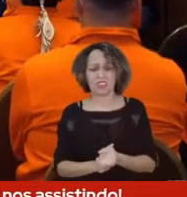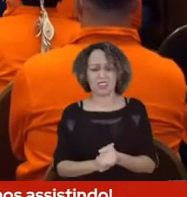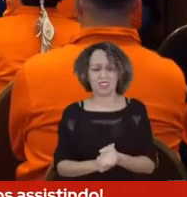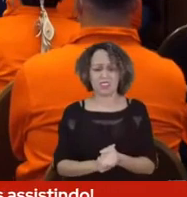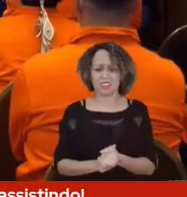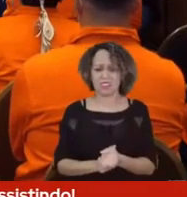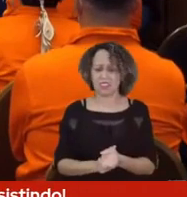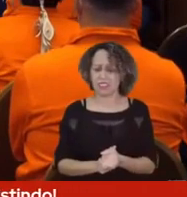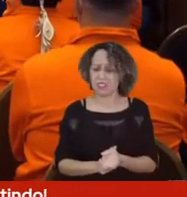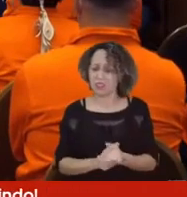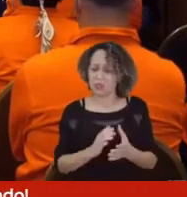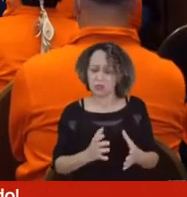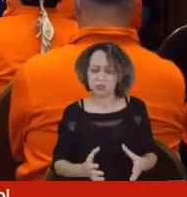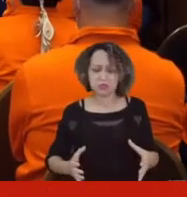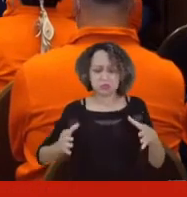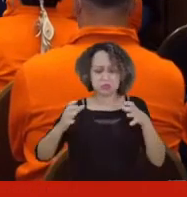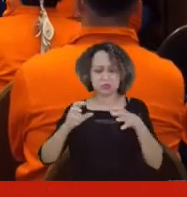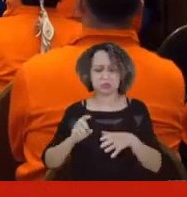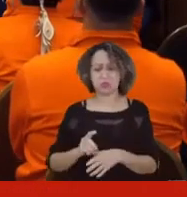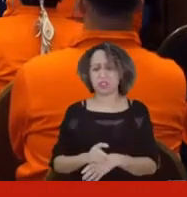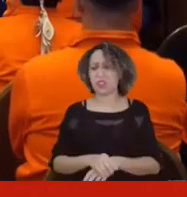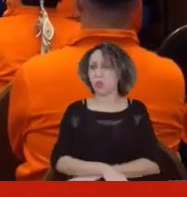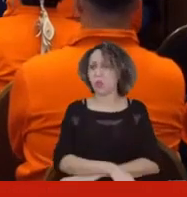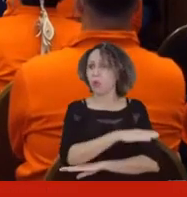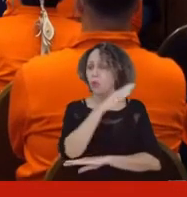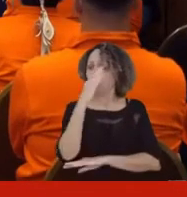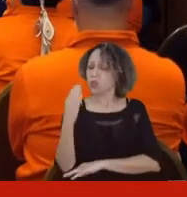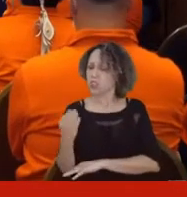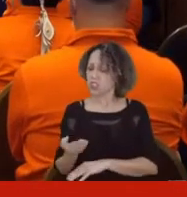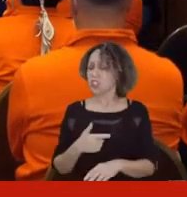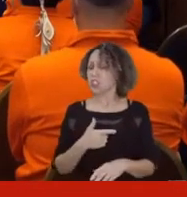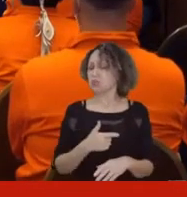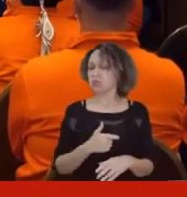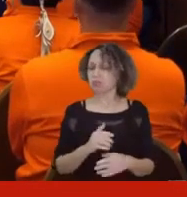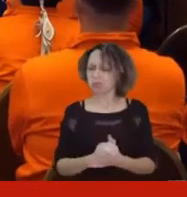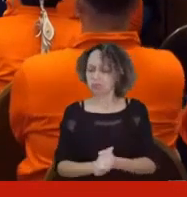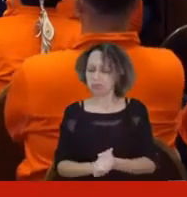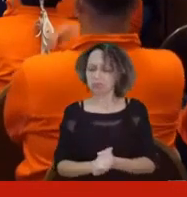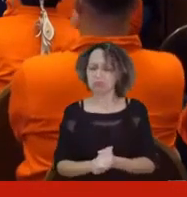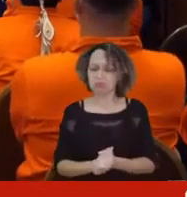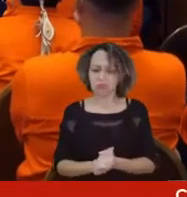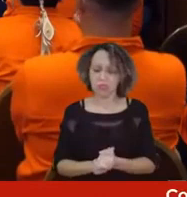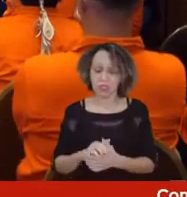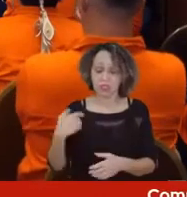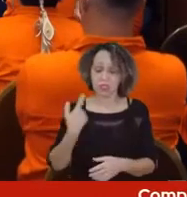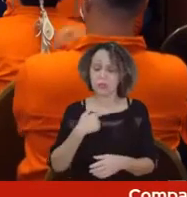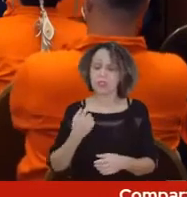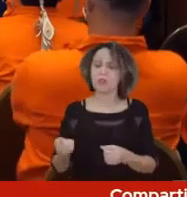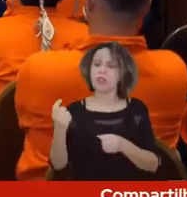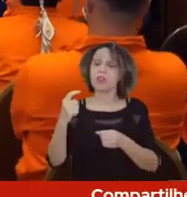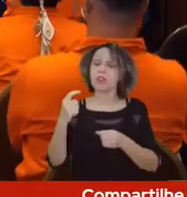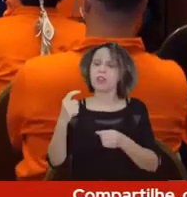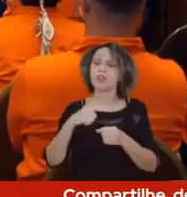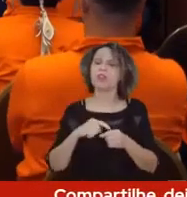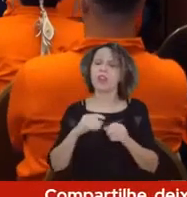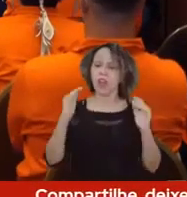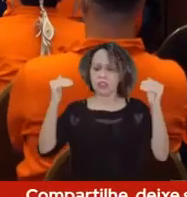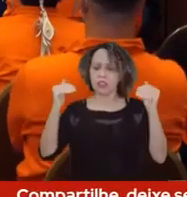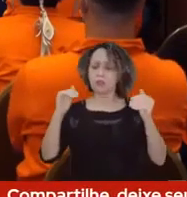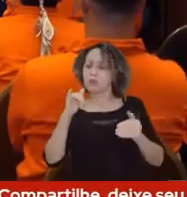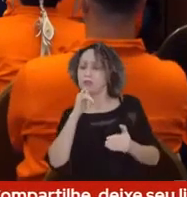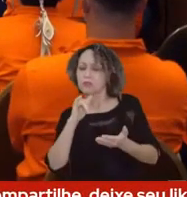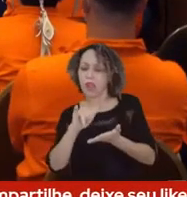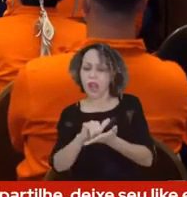Então, a gente precisa resgatar o que disse aqui o Estrela, a soberania. Porque a questão da Lava Jato, a gente entende que